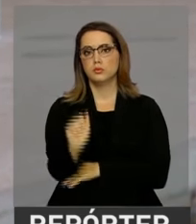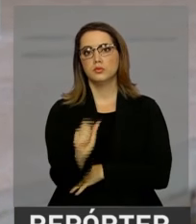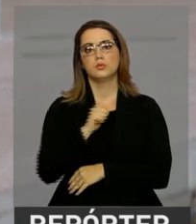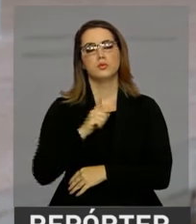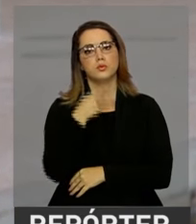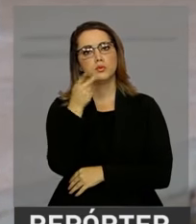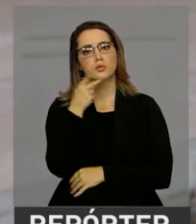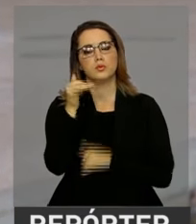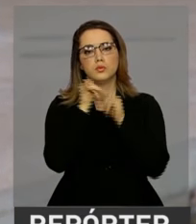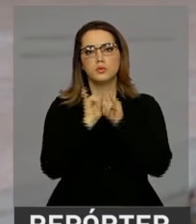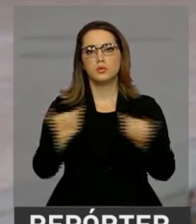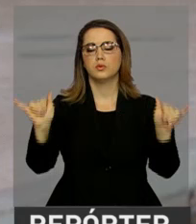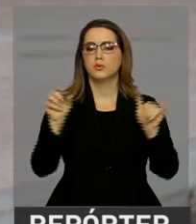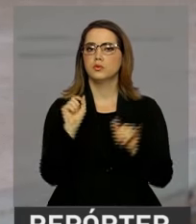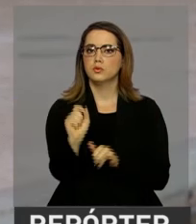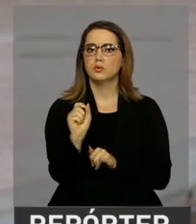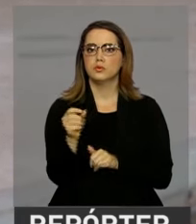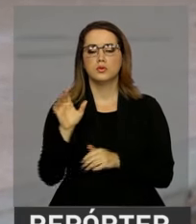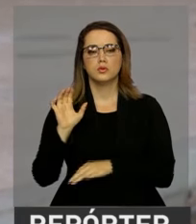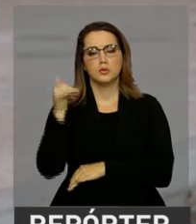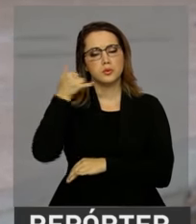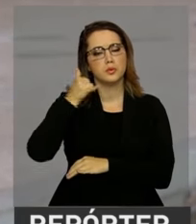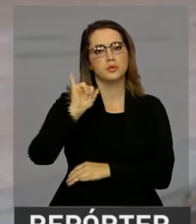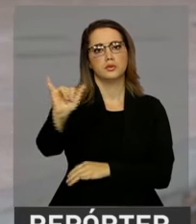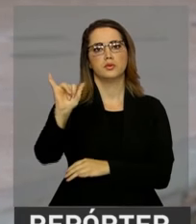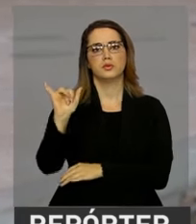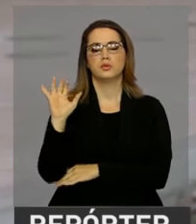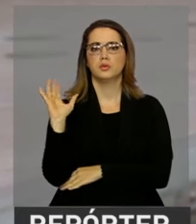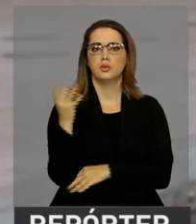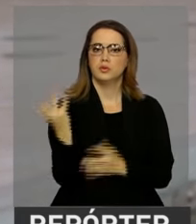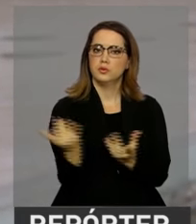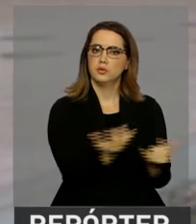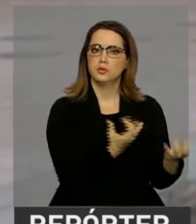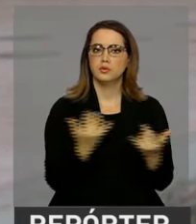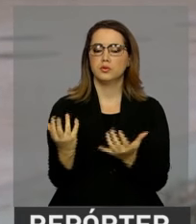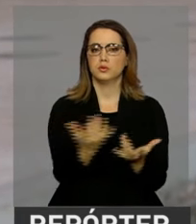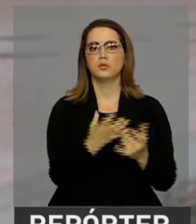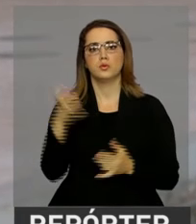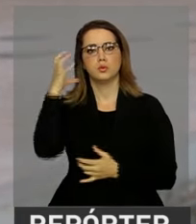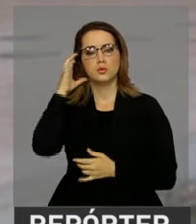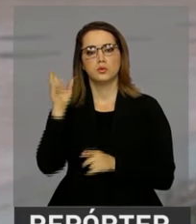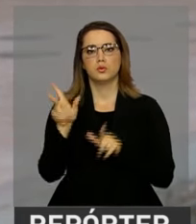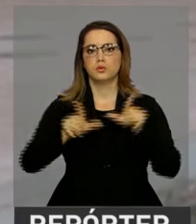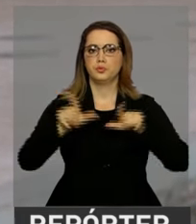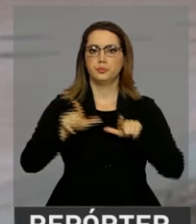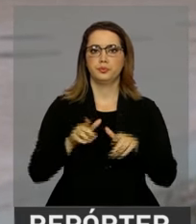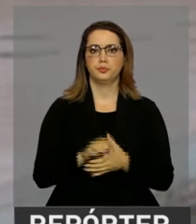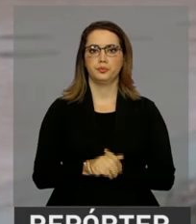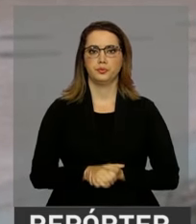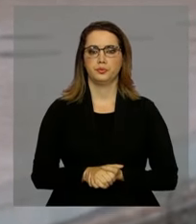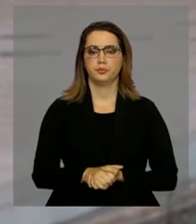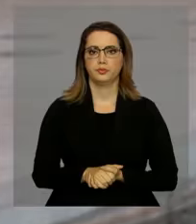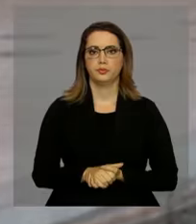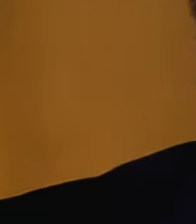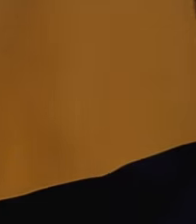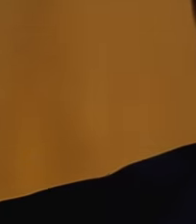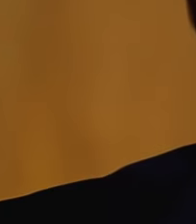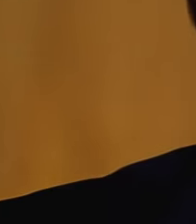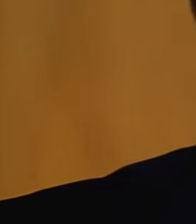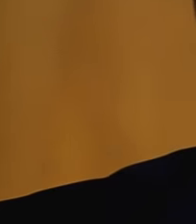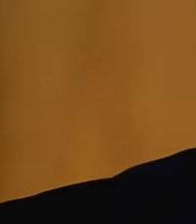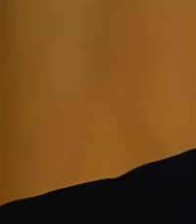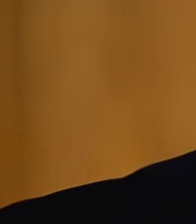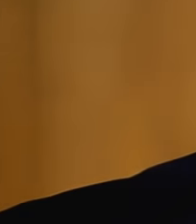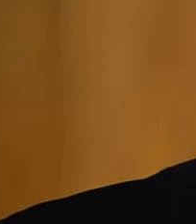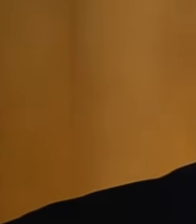a campanha contra as queimadas em cadeia nacional de rádio e de televisão. Vamos ouvir um trecho.